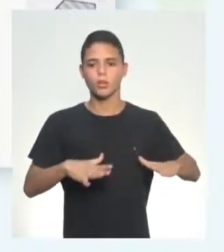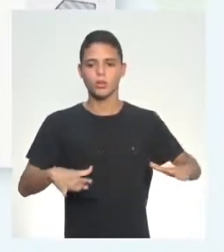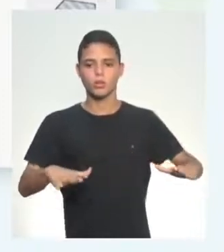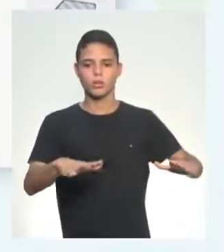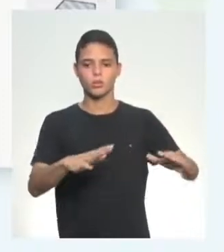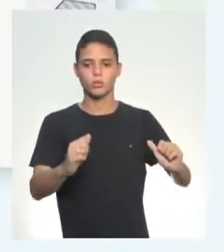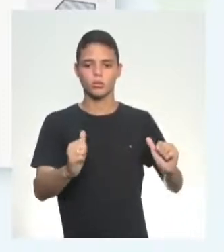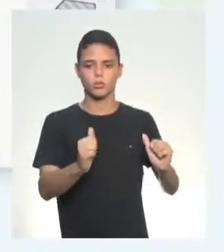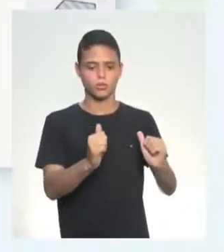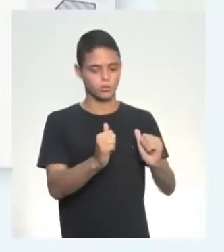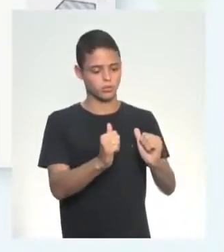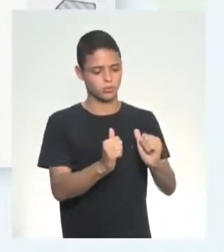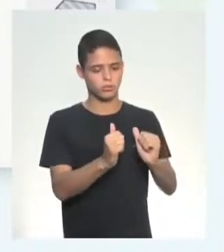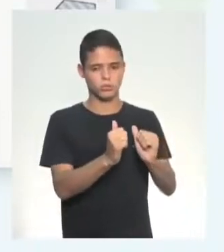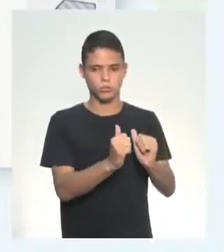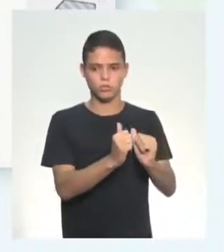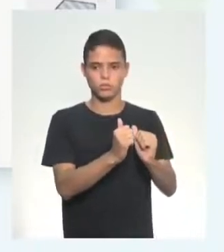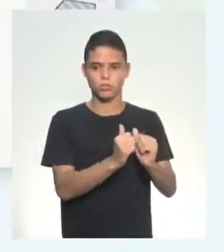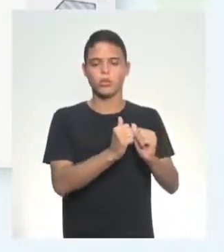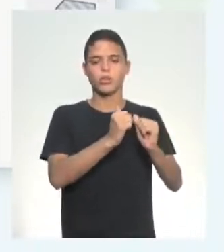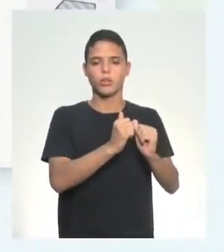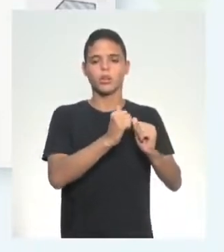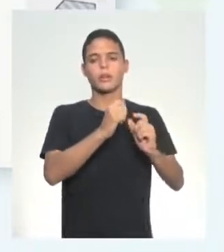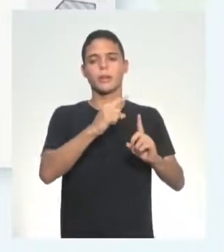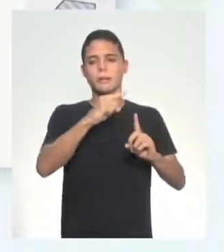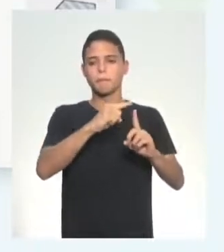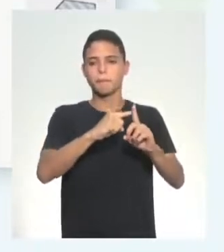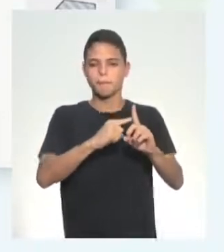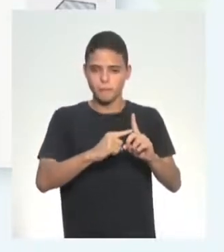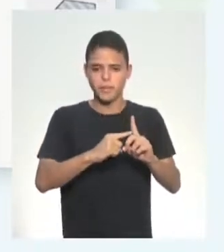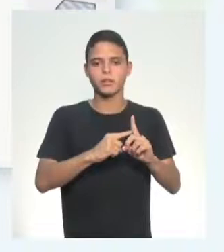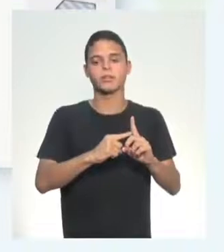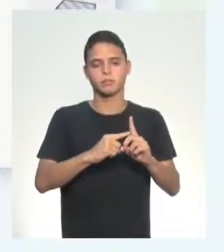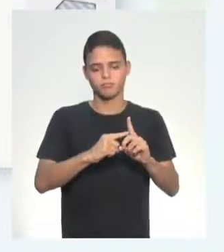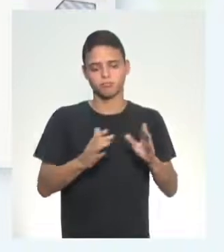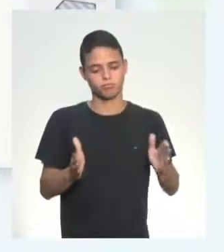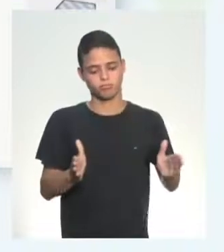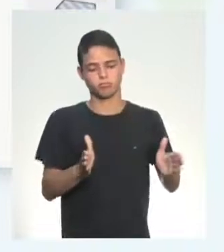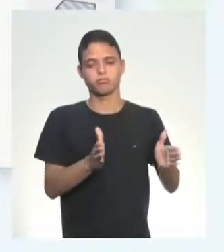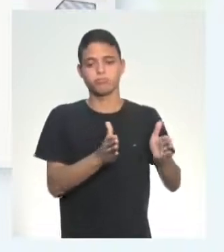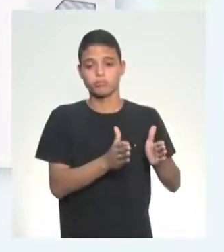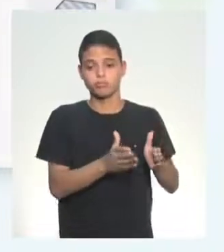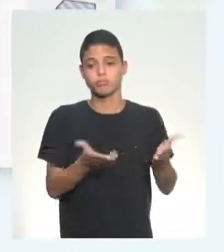a peça em orifício foi reduzido, foi recortado, e agora eu tenho aí uma forma,